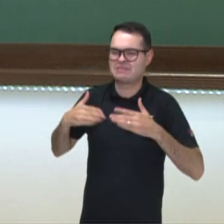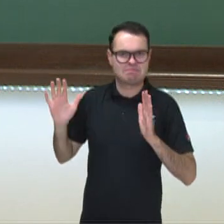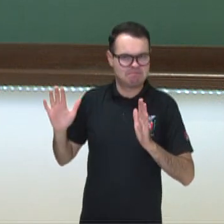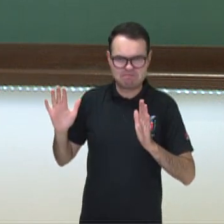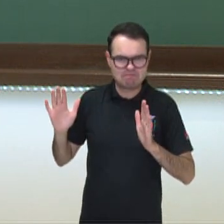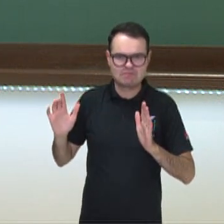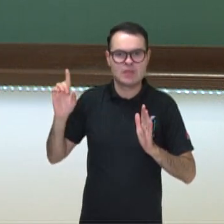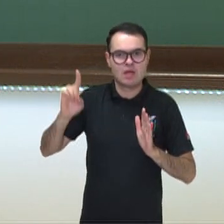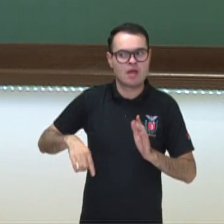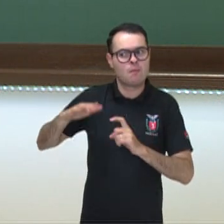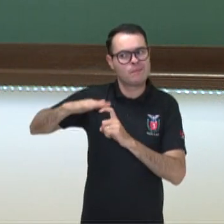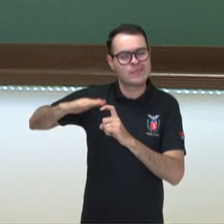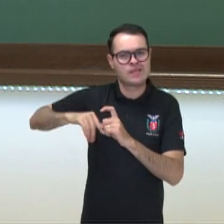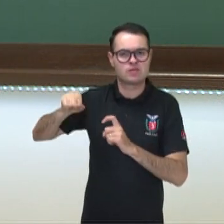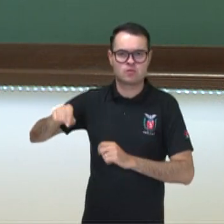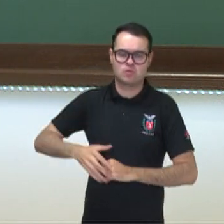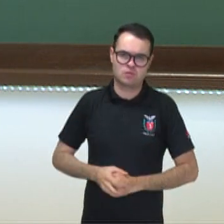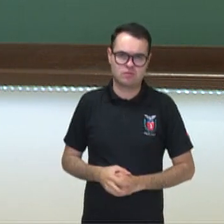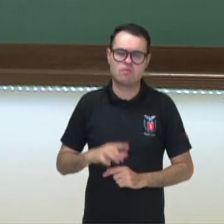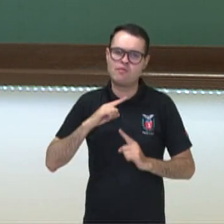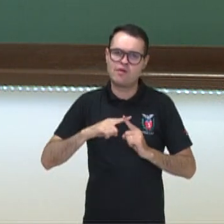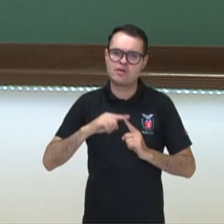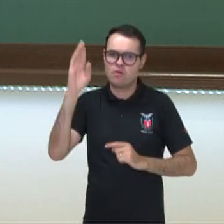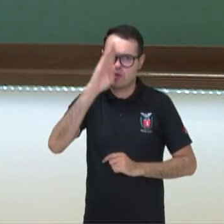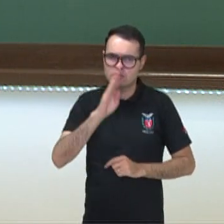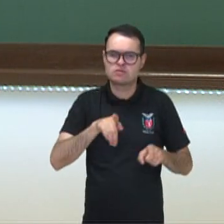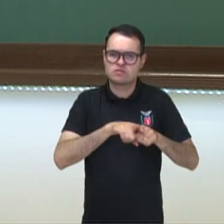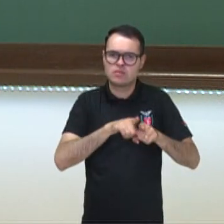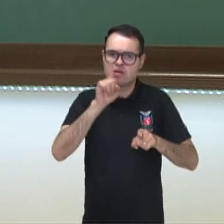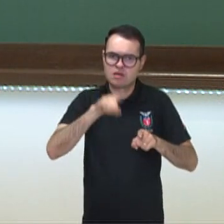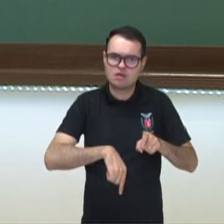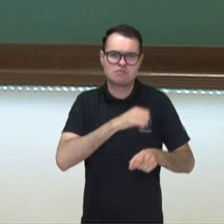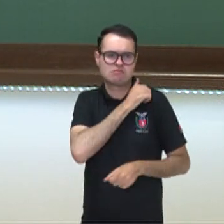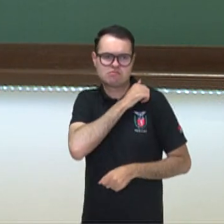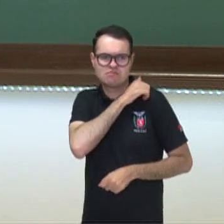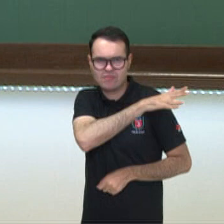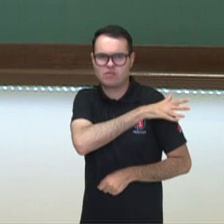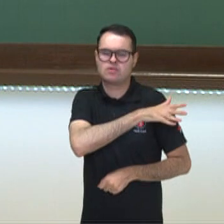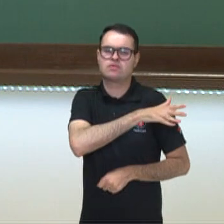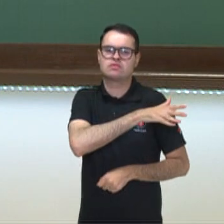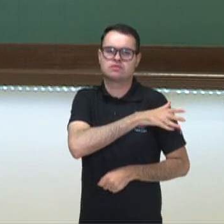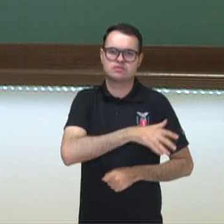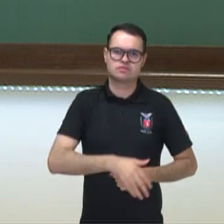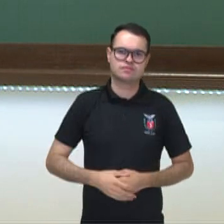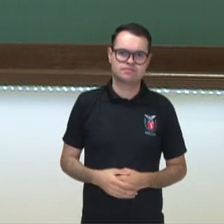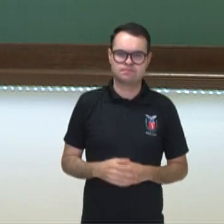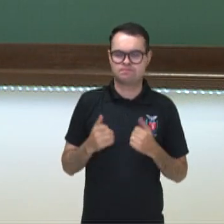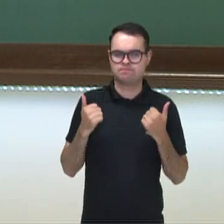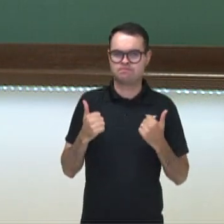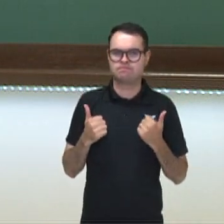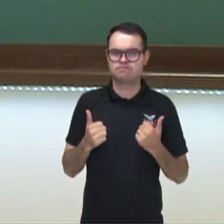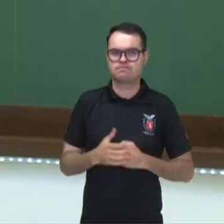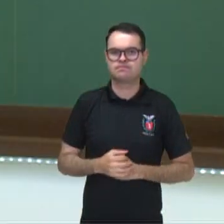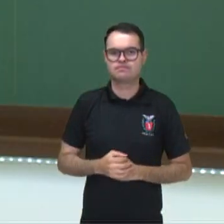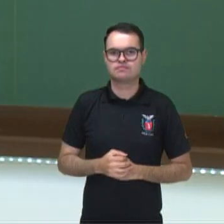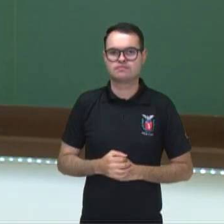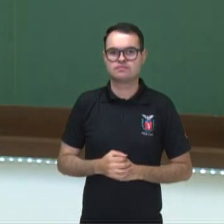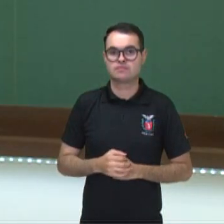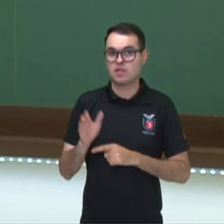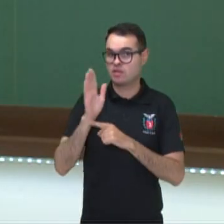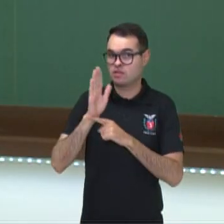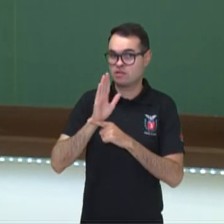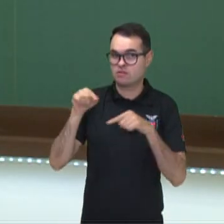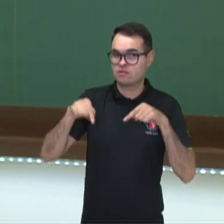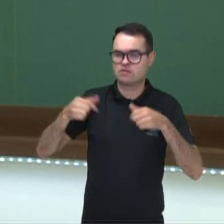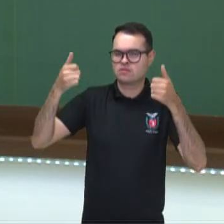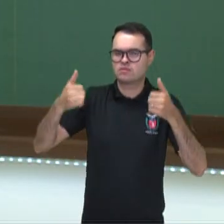aceitação geral é um mito, porque, de fato, o Brasil também é um país preconceituoso. Bacana? Nesse vídeo,